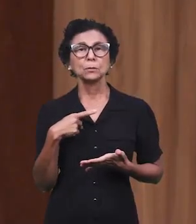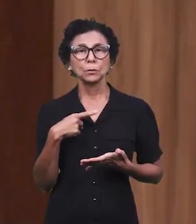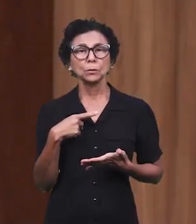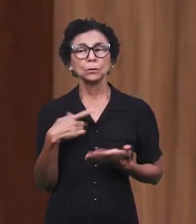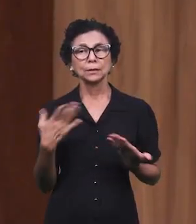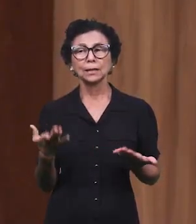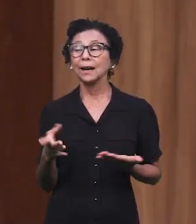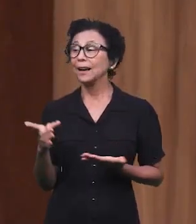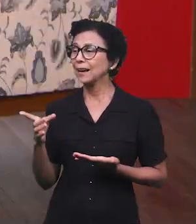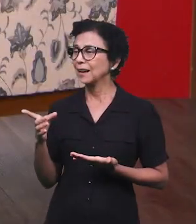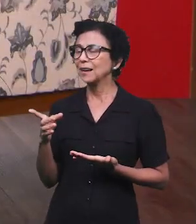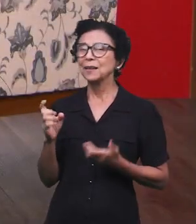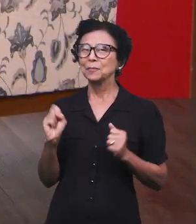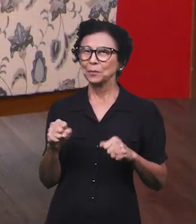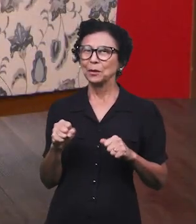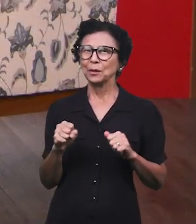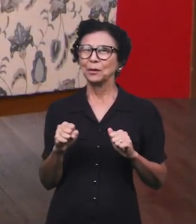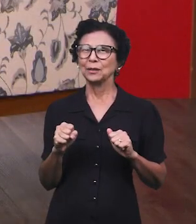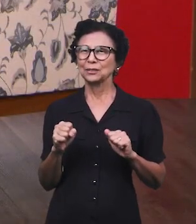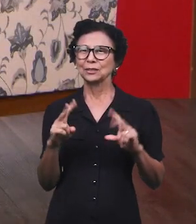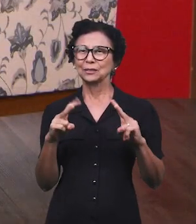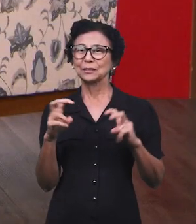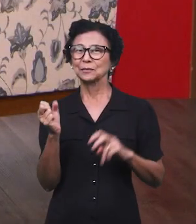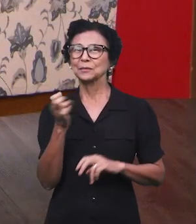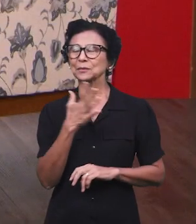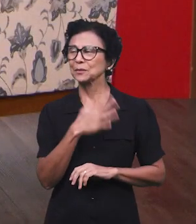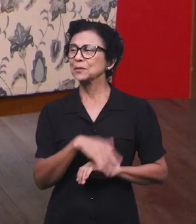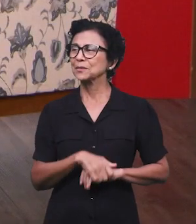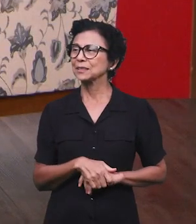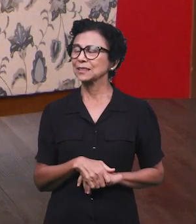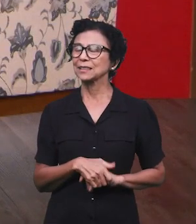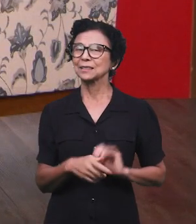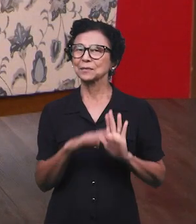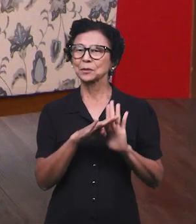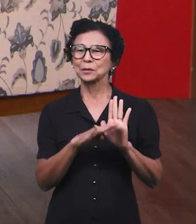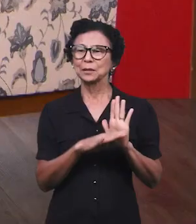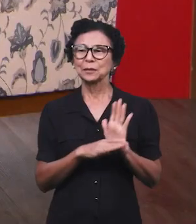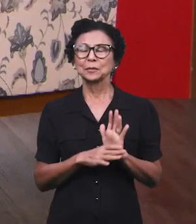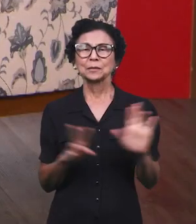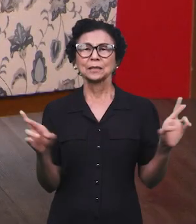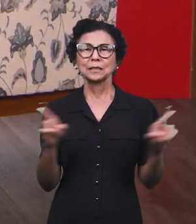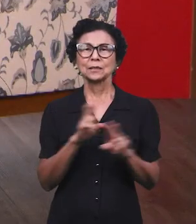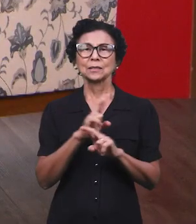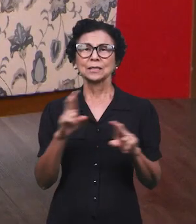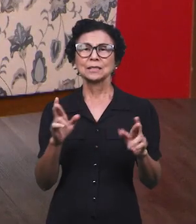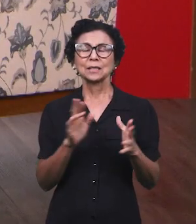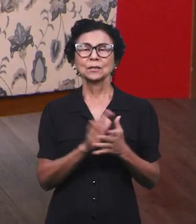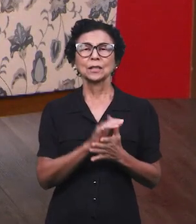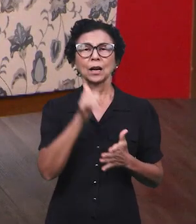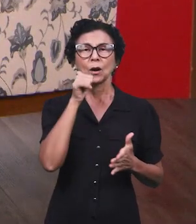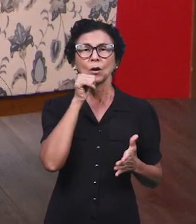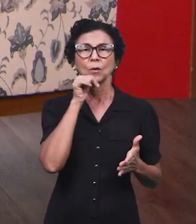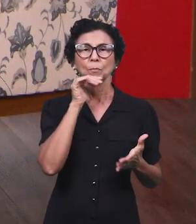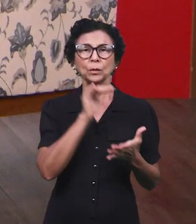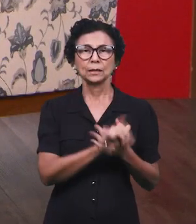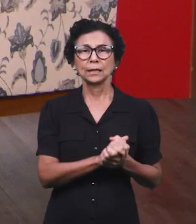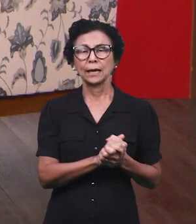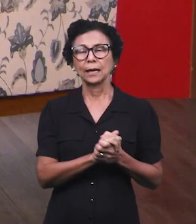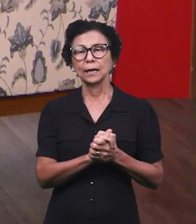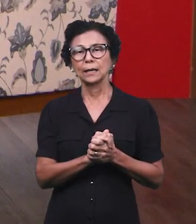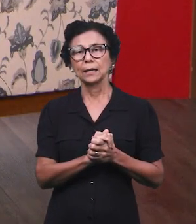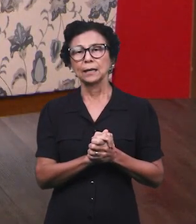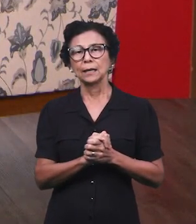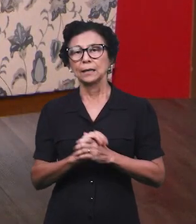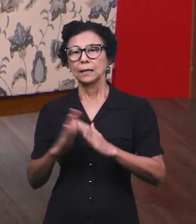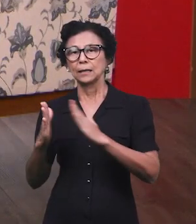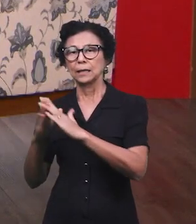de um novo programa, da gente tratar dessa relação do casal com a igreja, com o pastor, do socorro da